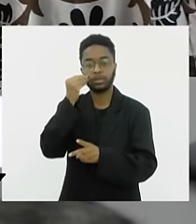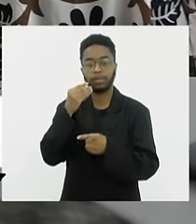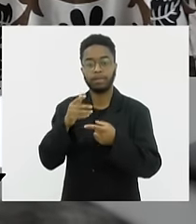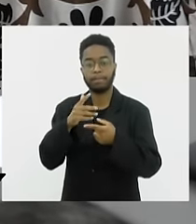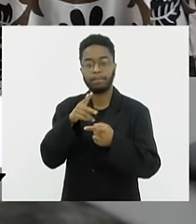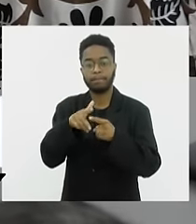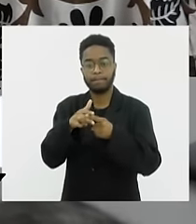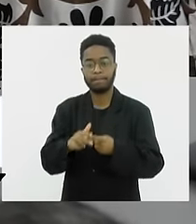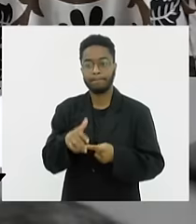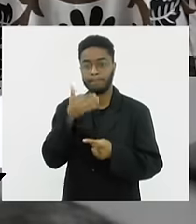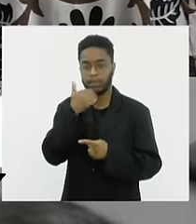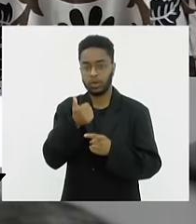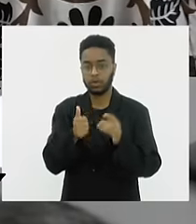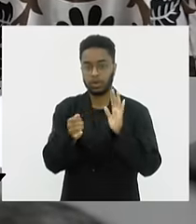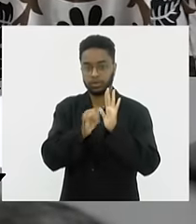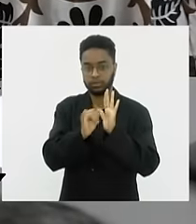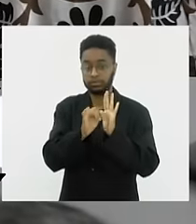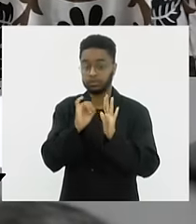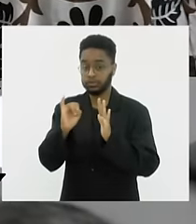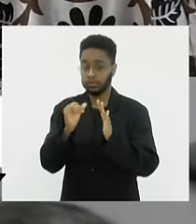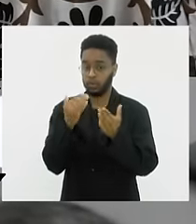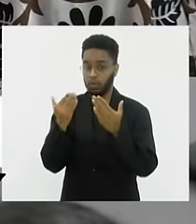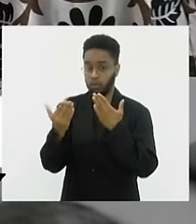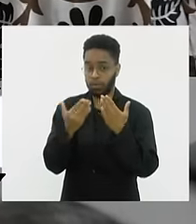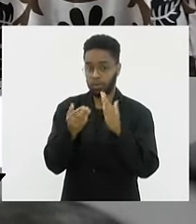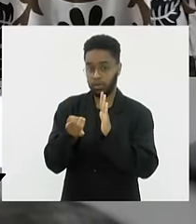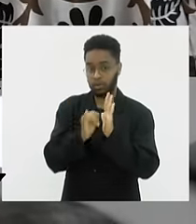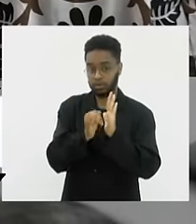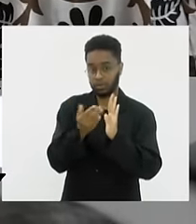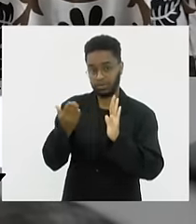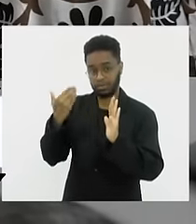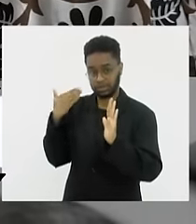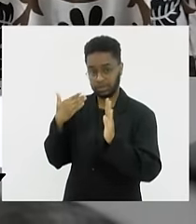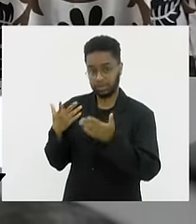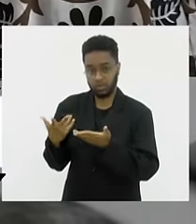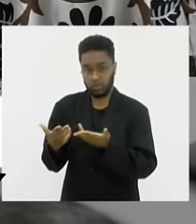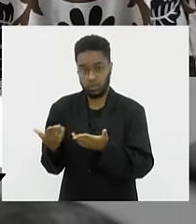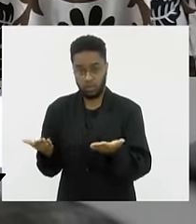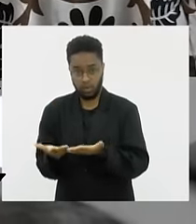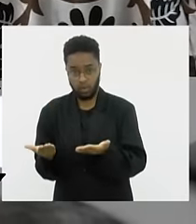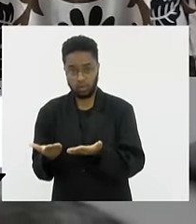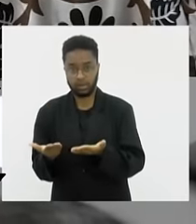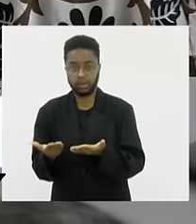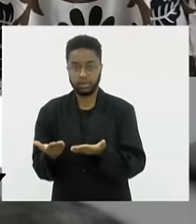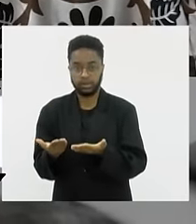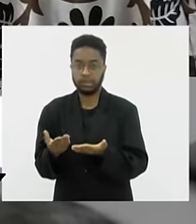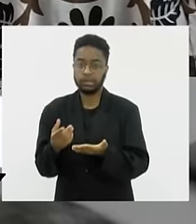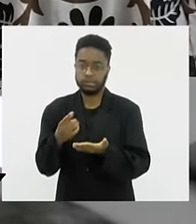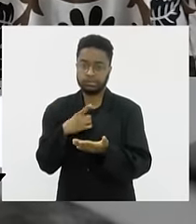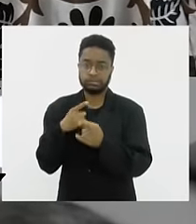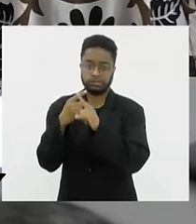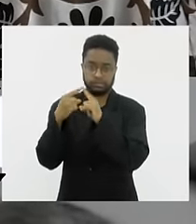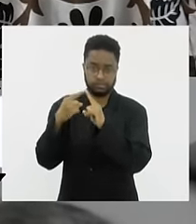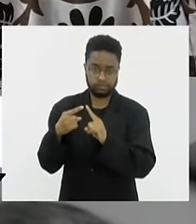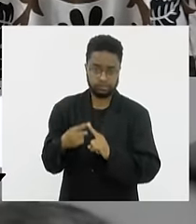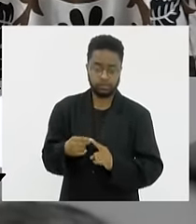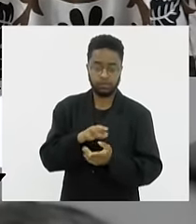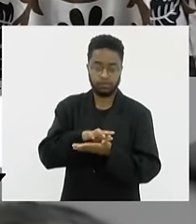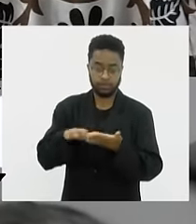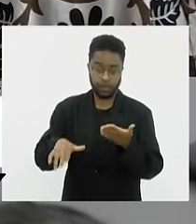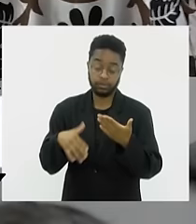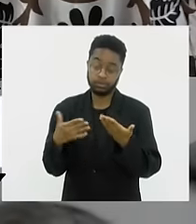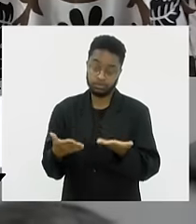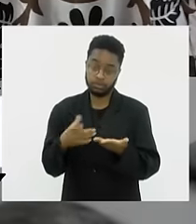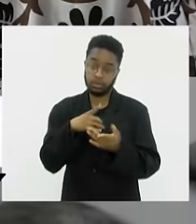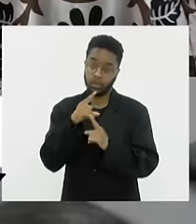edital. Se o senhor pegar e comparar o edital anterior com este outro edital, ele está bem restritivo, no intuito de